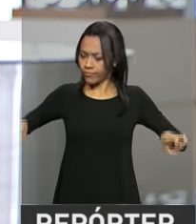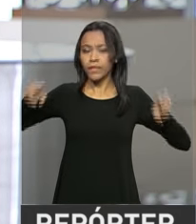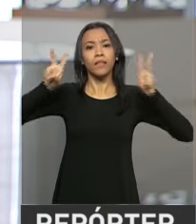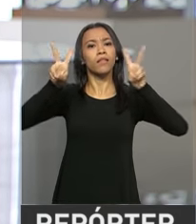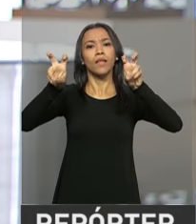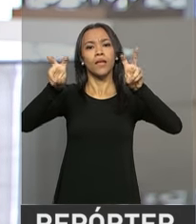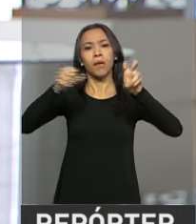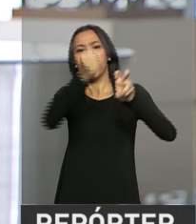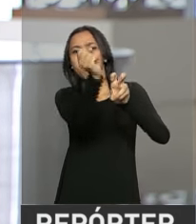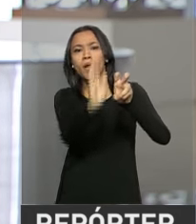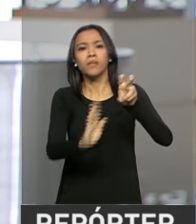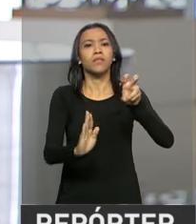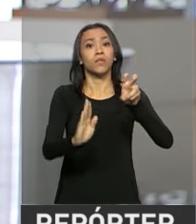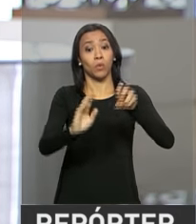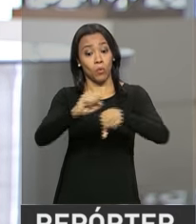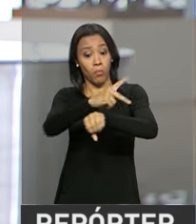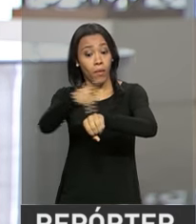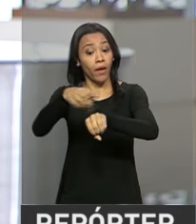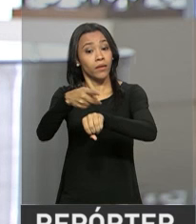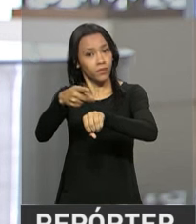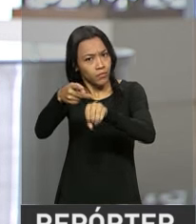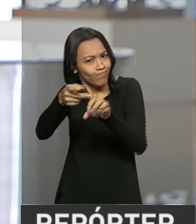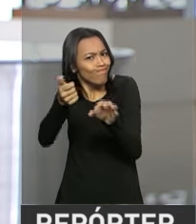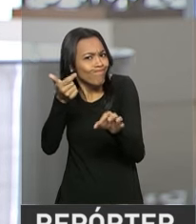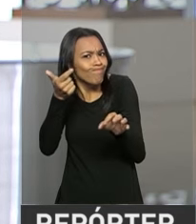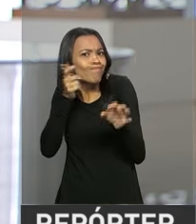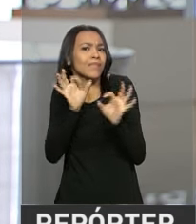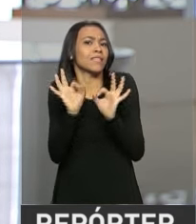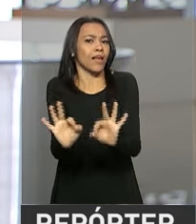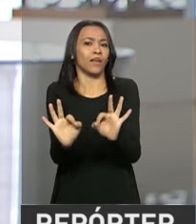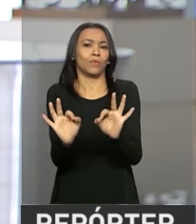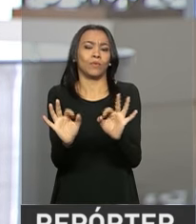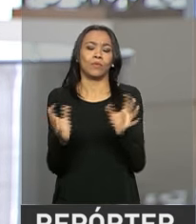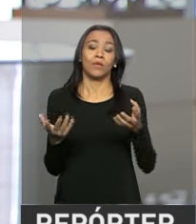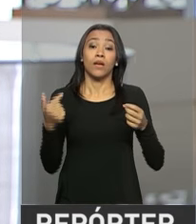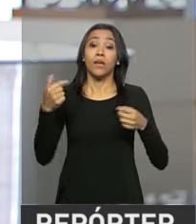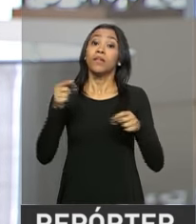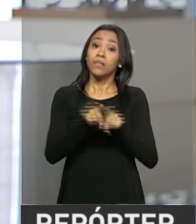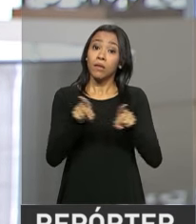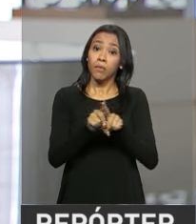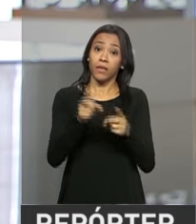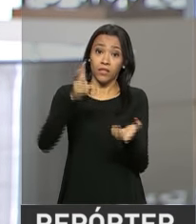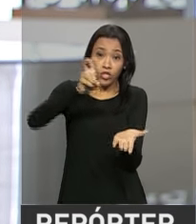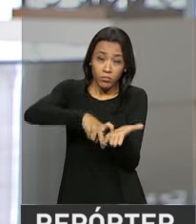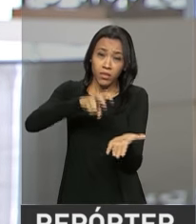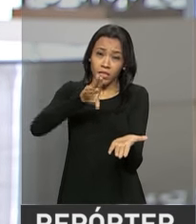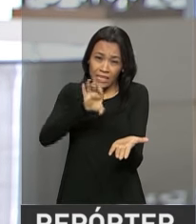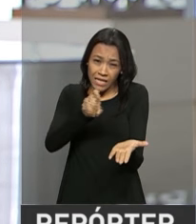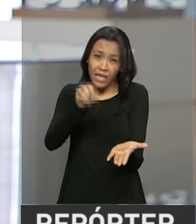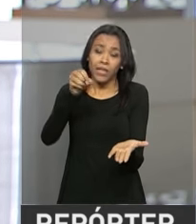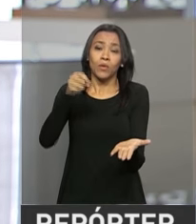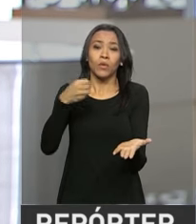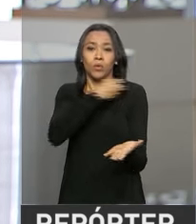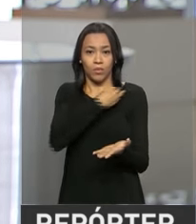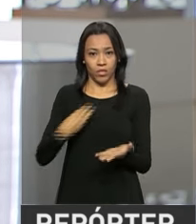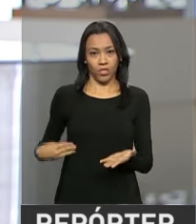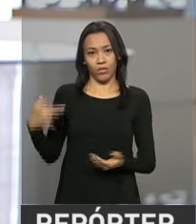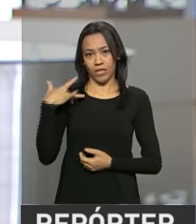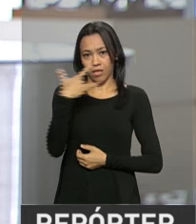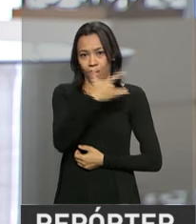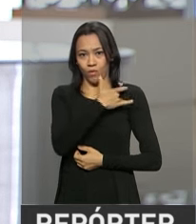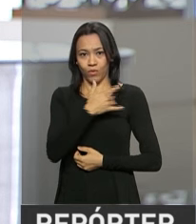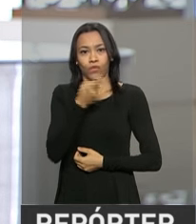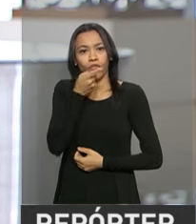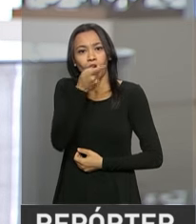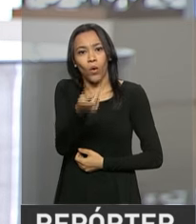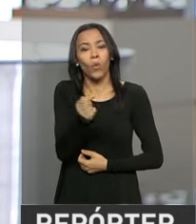tema Brasil, o país que dá certo. E mais cedo aqui em Brasília, o ministro da saúde, Ricardo Barros, disse